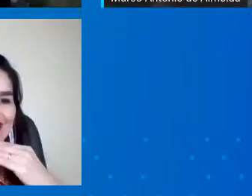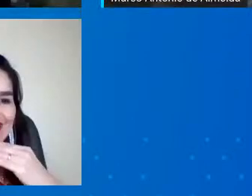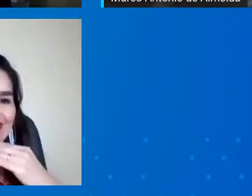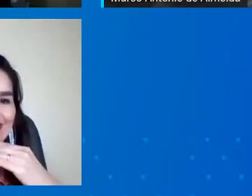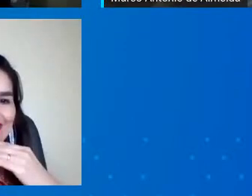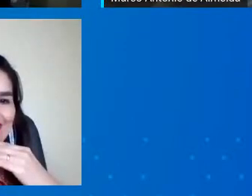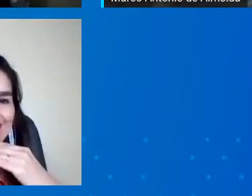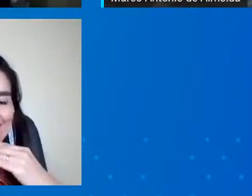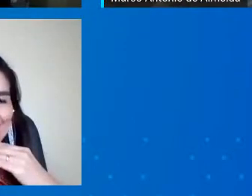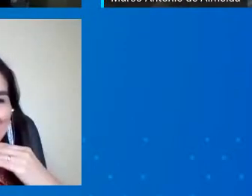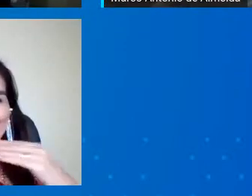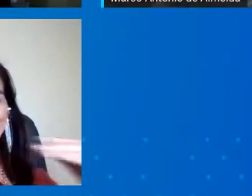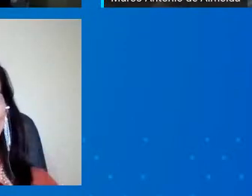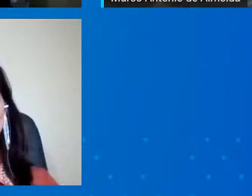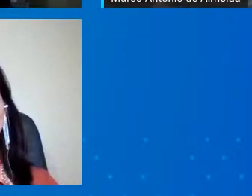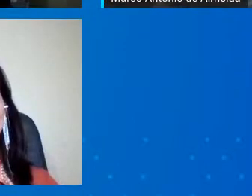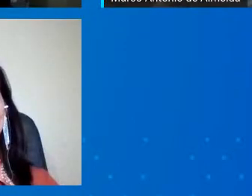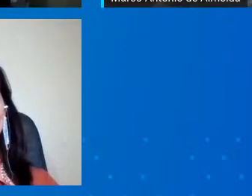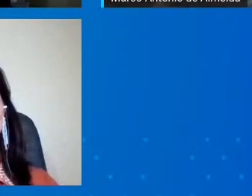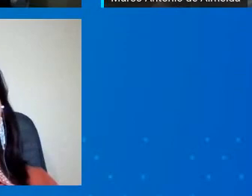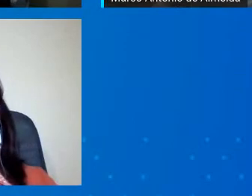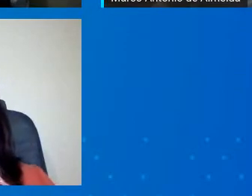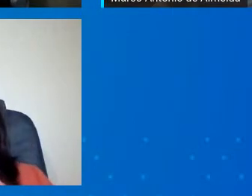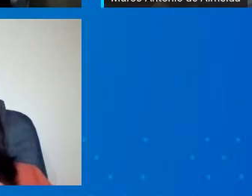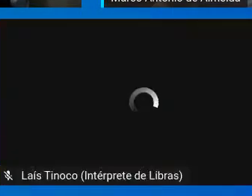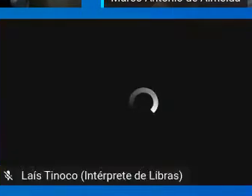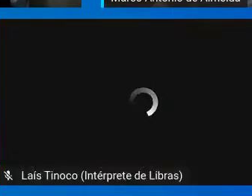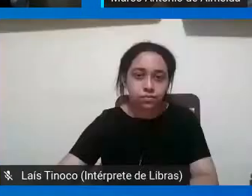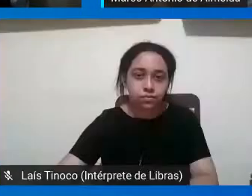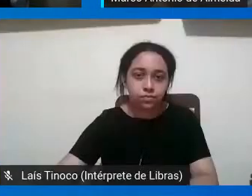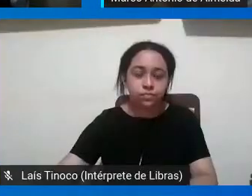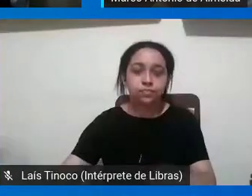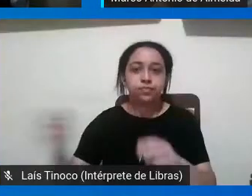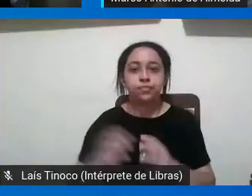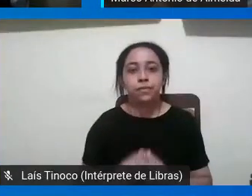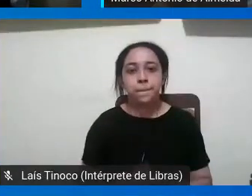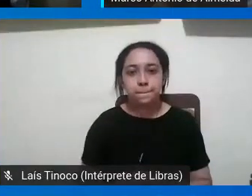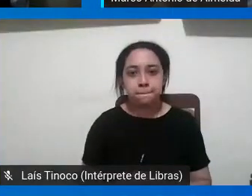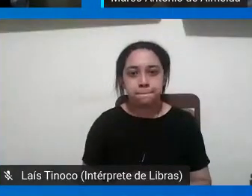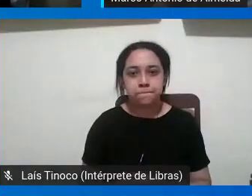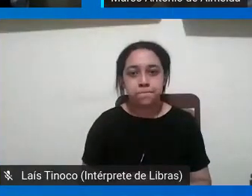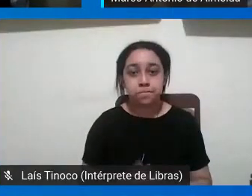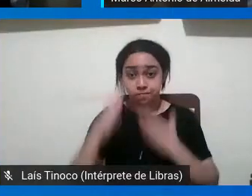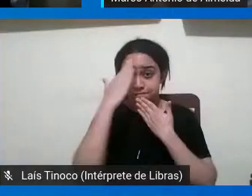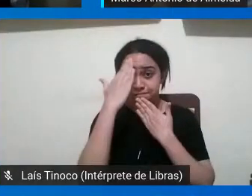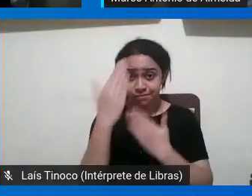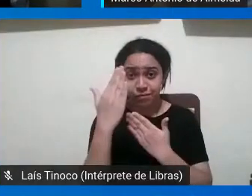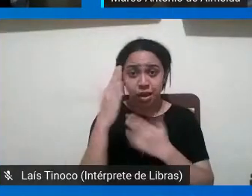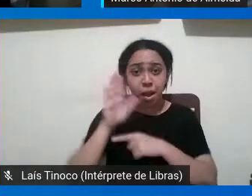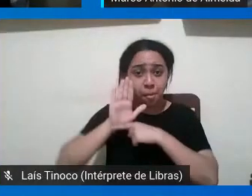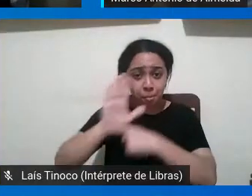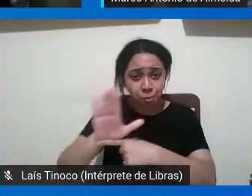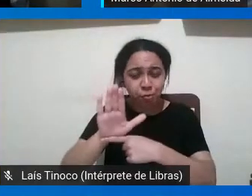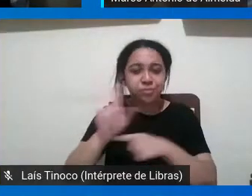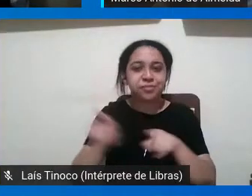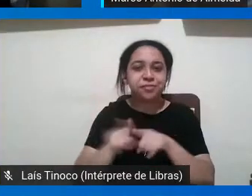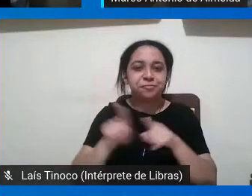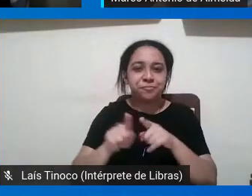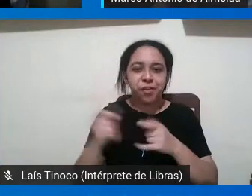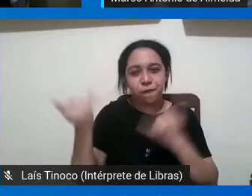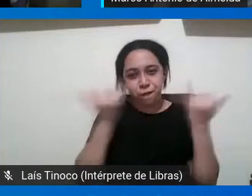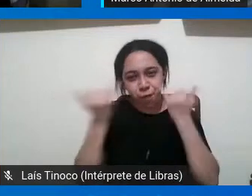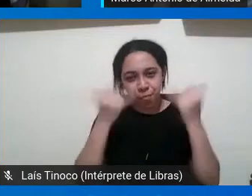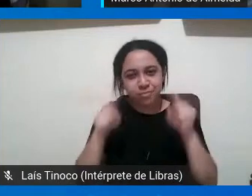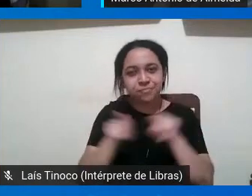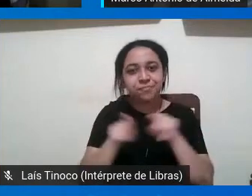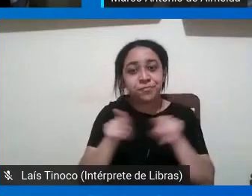a contribuição foi extremamente rica discussão a gente agradece pela contribuição pelos comentários do pessoal também gostou